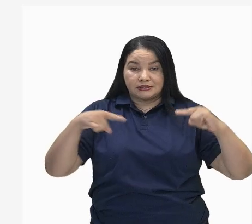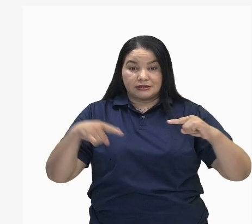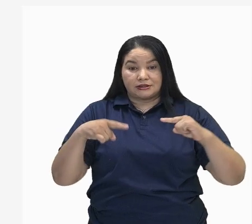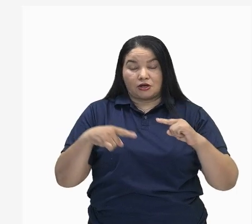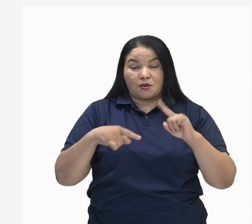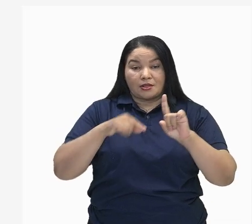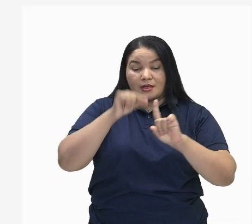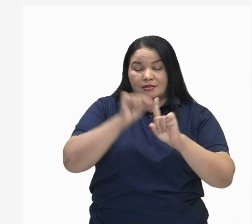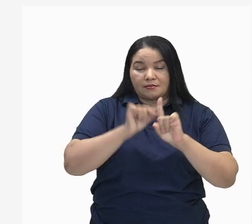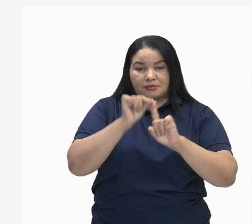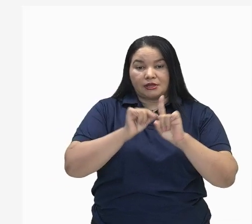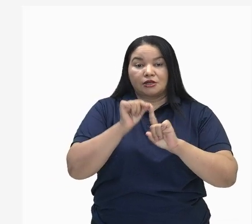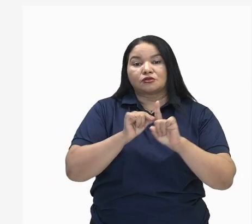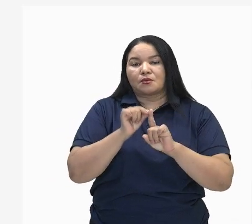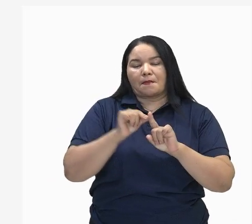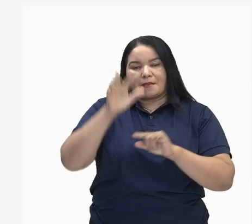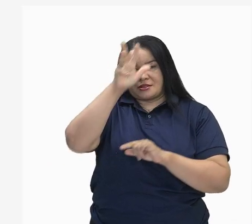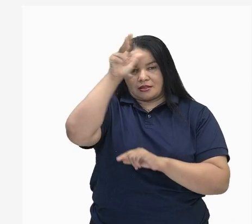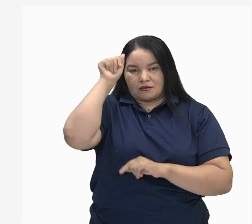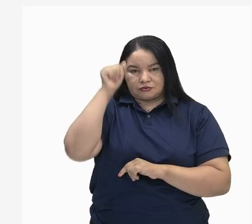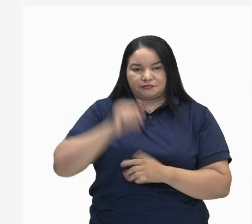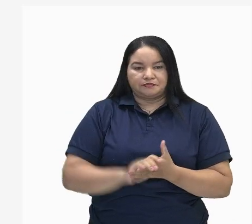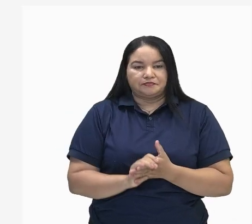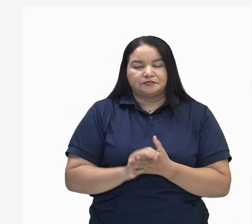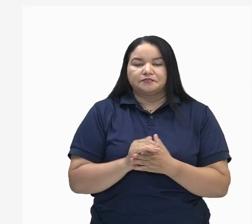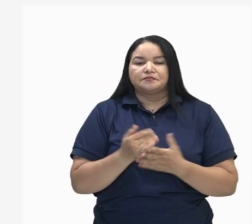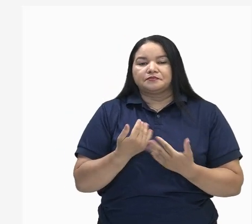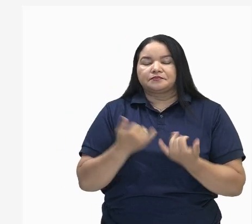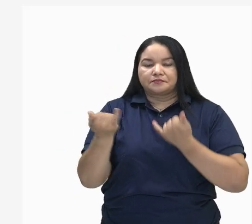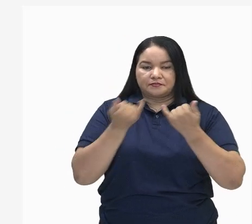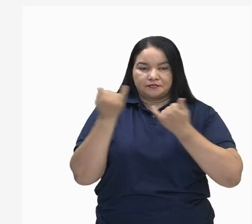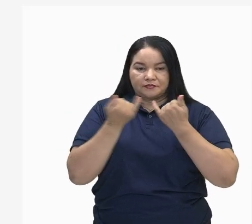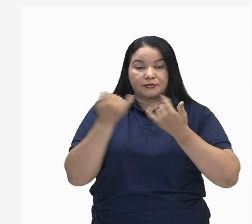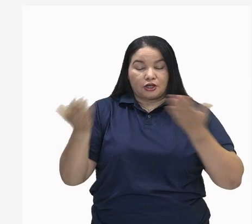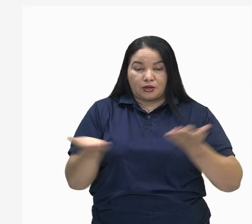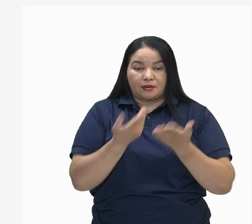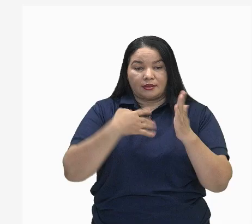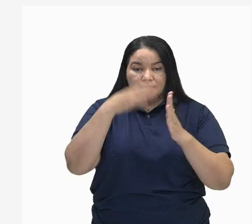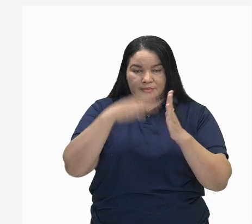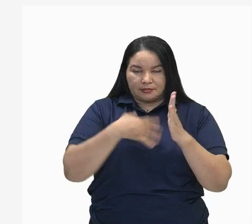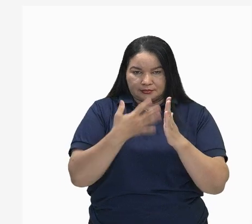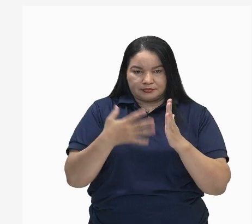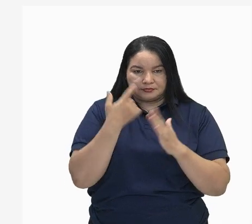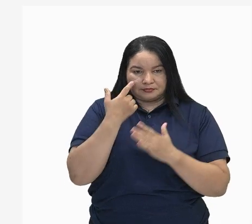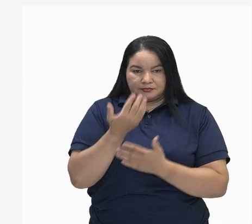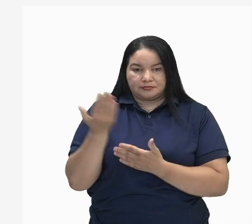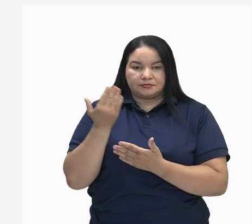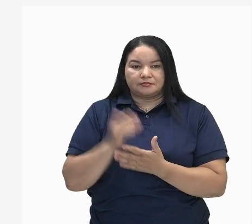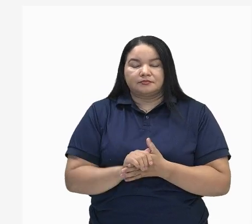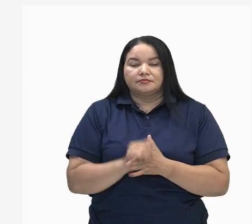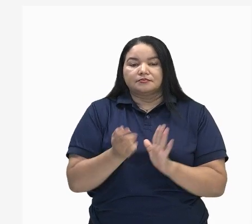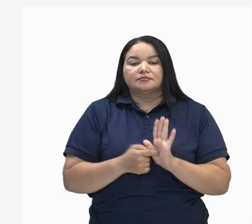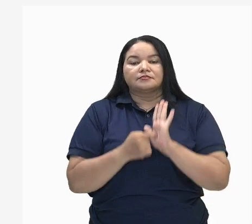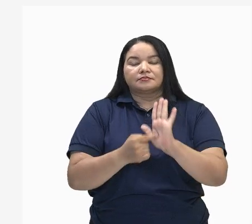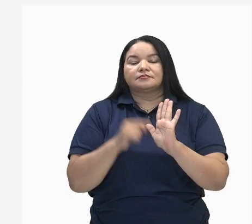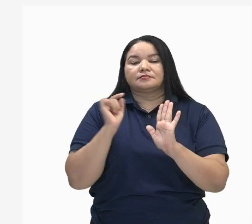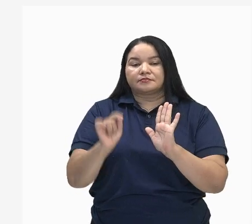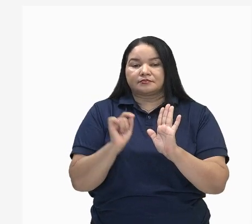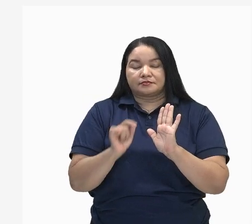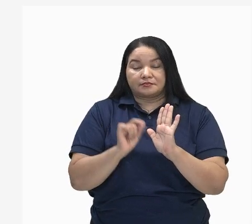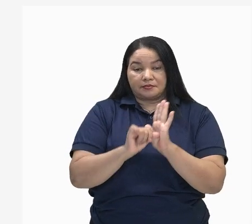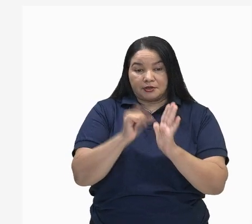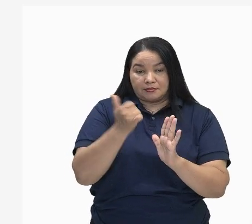aí dados hipotéticos, tá certo? Então, essa tabela aí, ela está nos mostrando, na